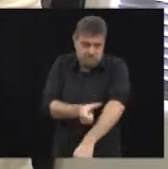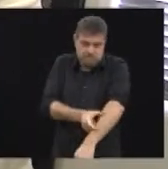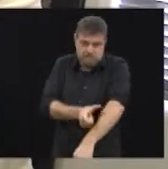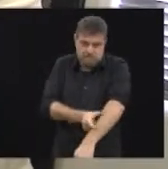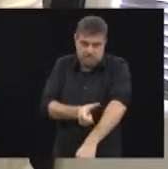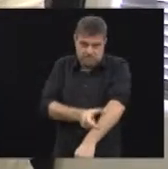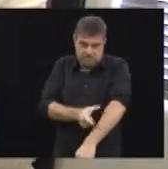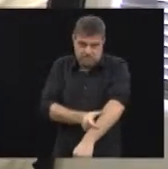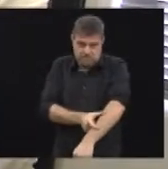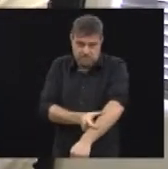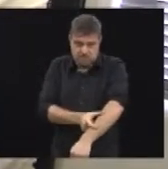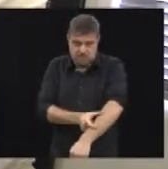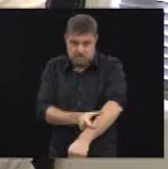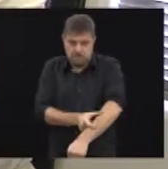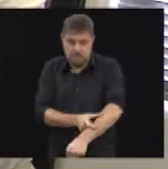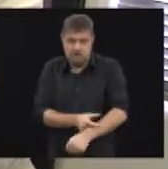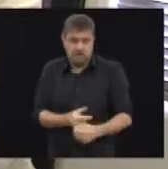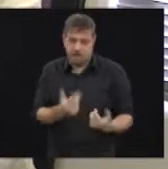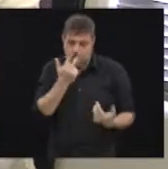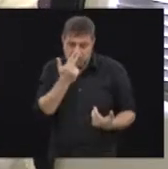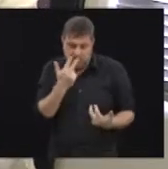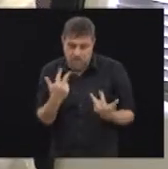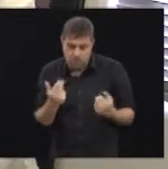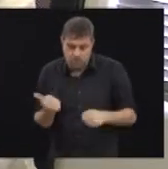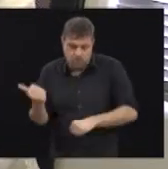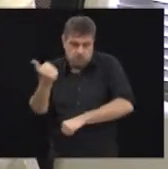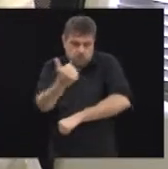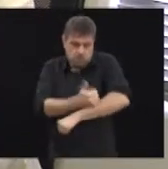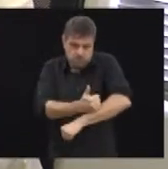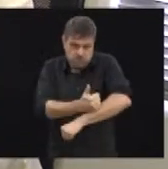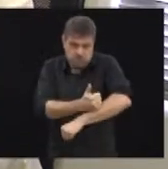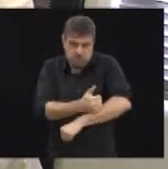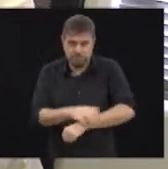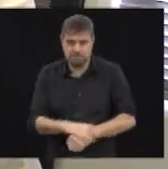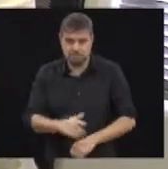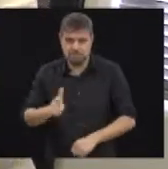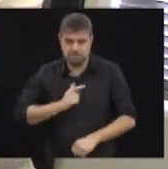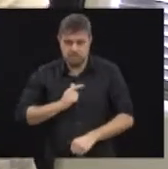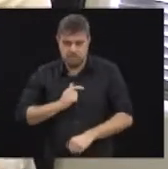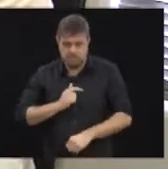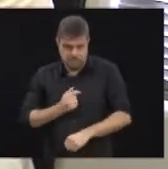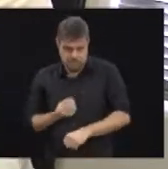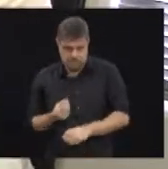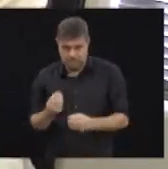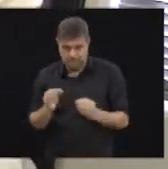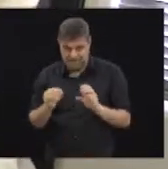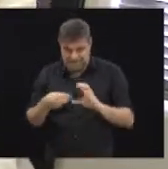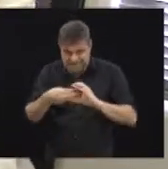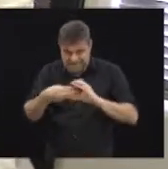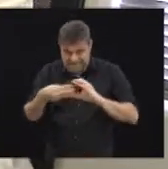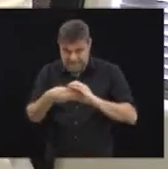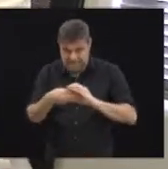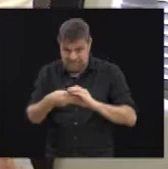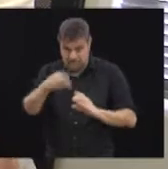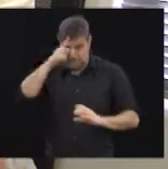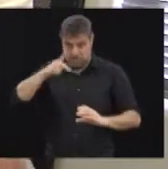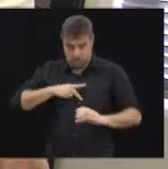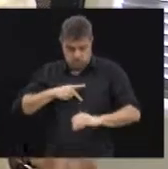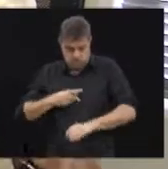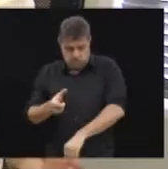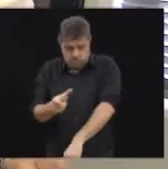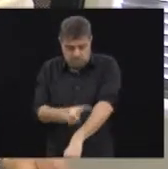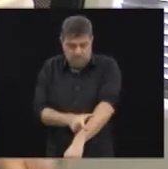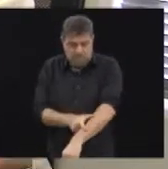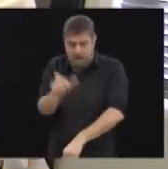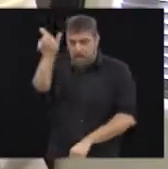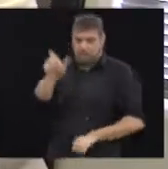mancha branca. Para você, como se fosse enxertar um enxerto de planta. Você enxerta células da própria pessoa, porque